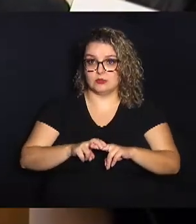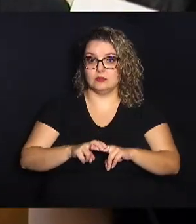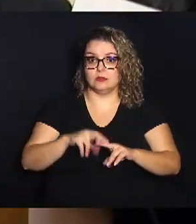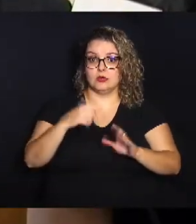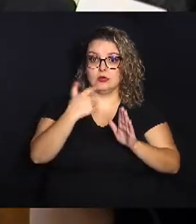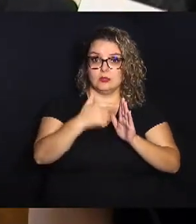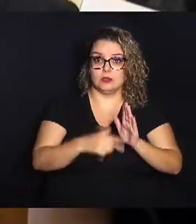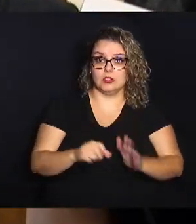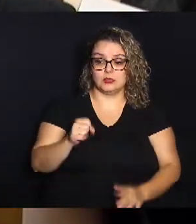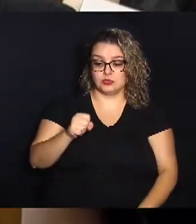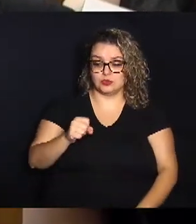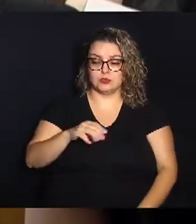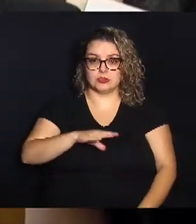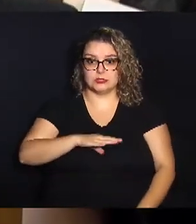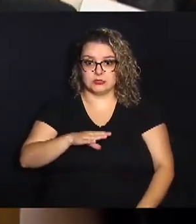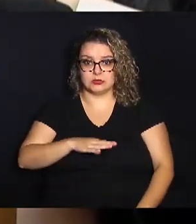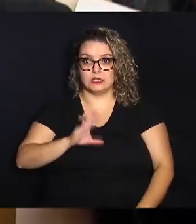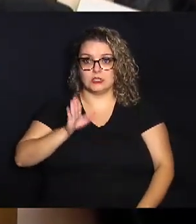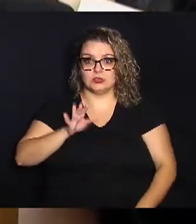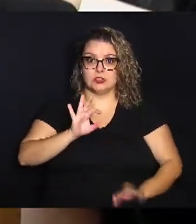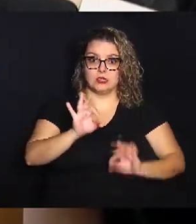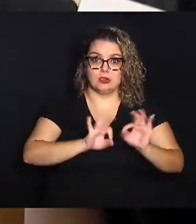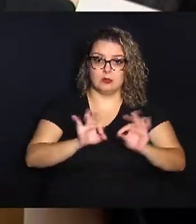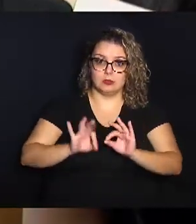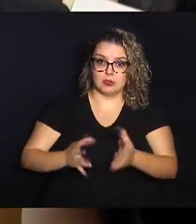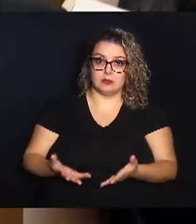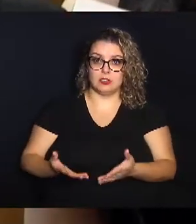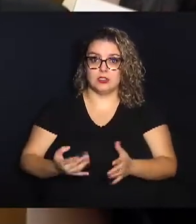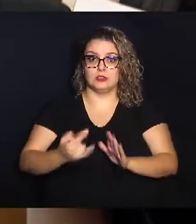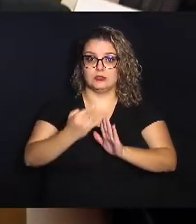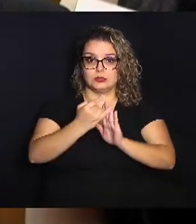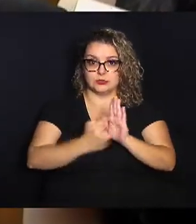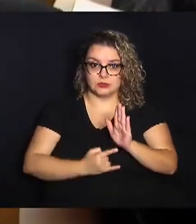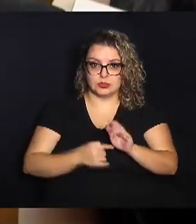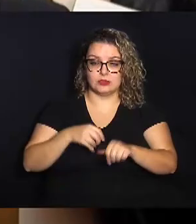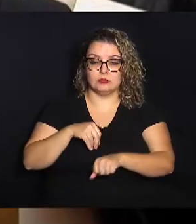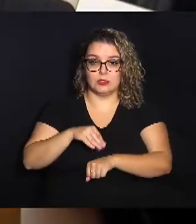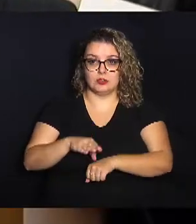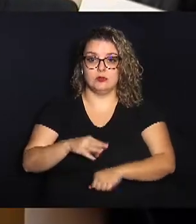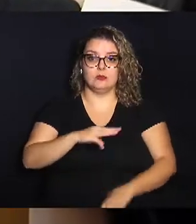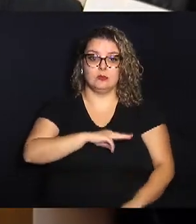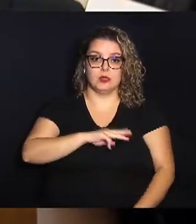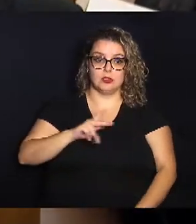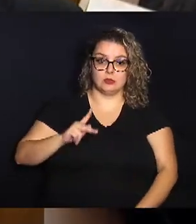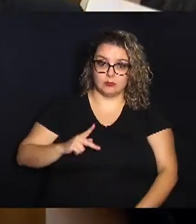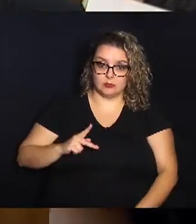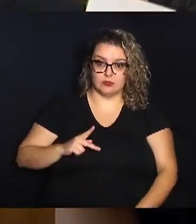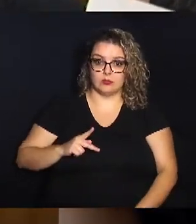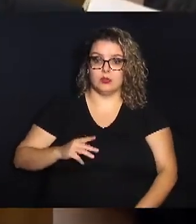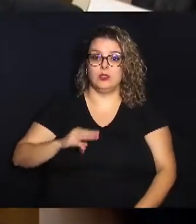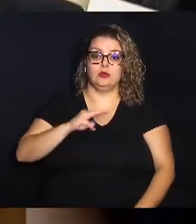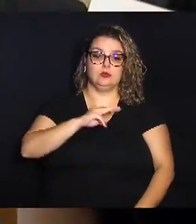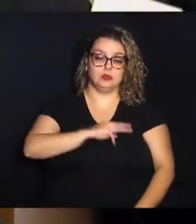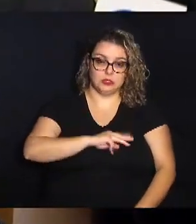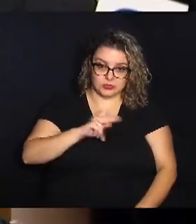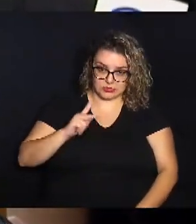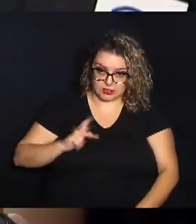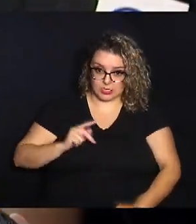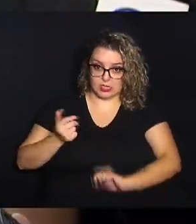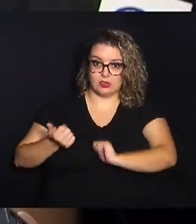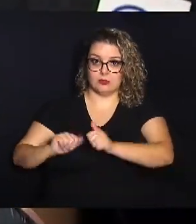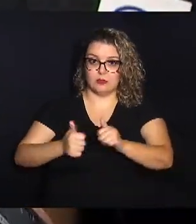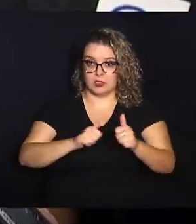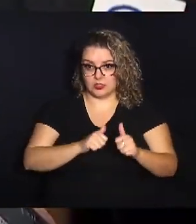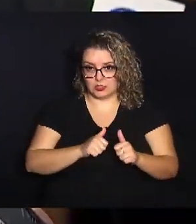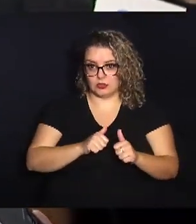8 cidades, já estamos preparando a documentação e vamos encaminhar ao Ministério Público para que o Ministério Público avalie e